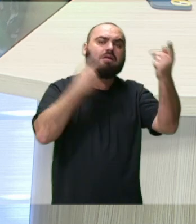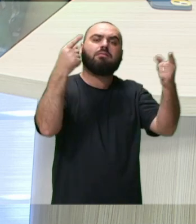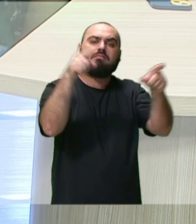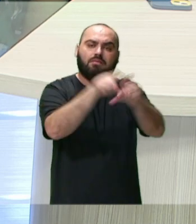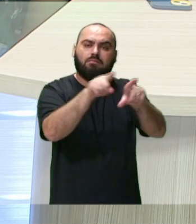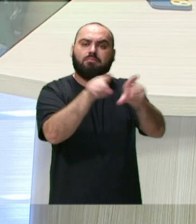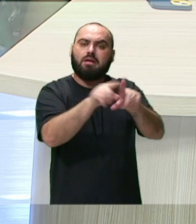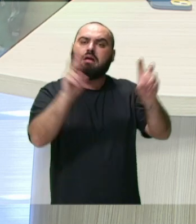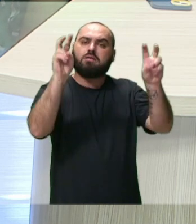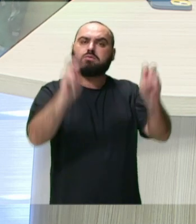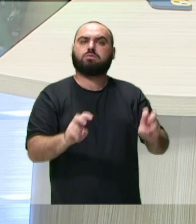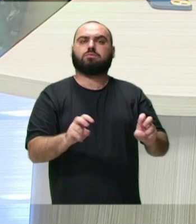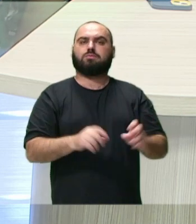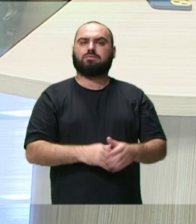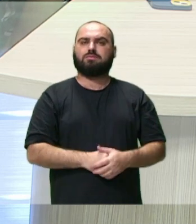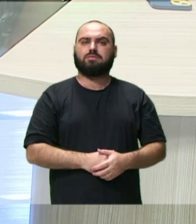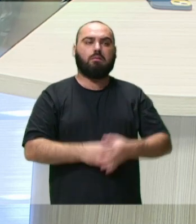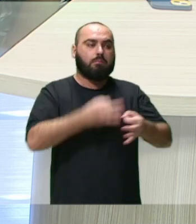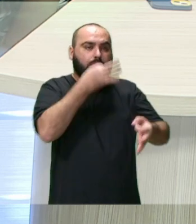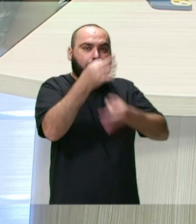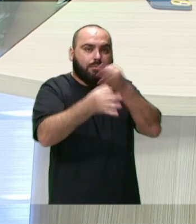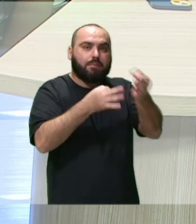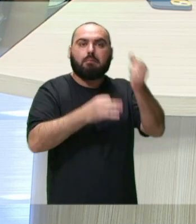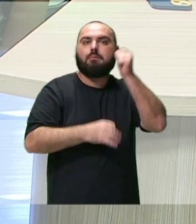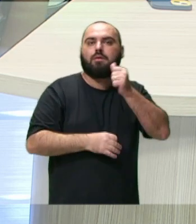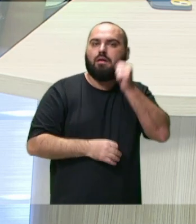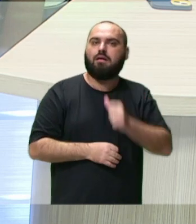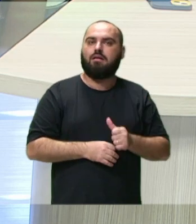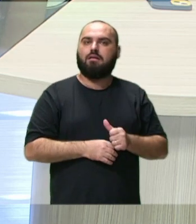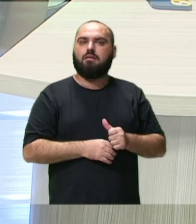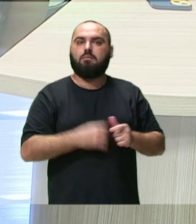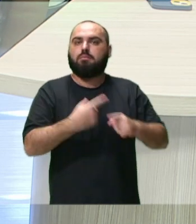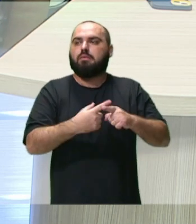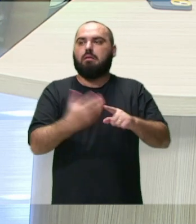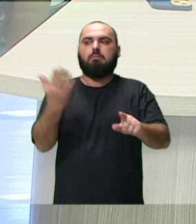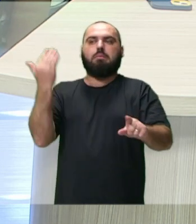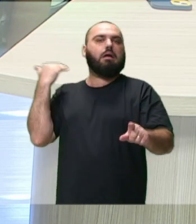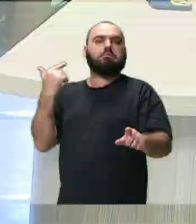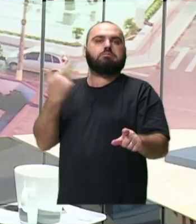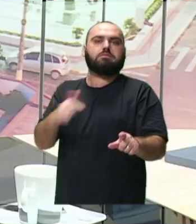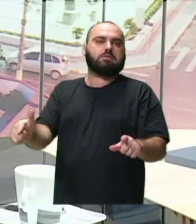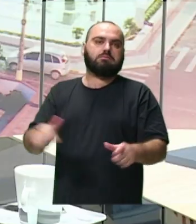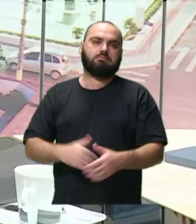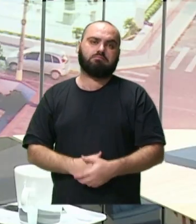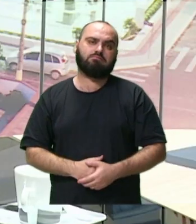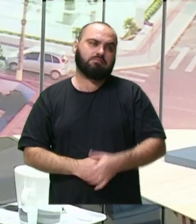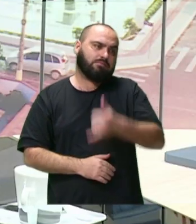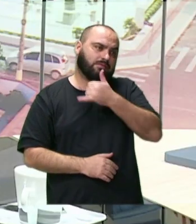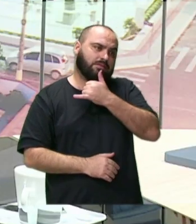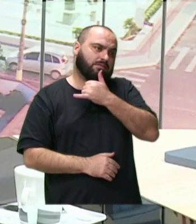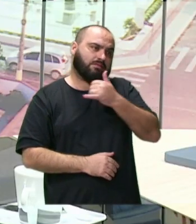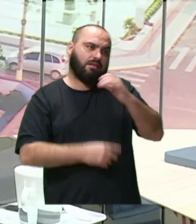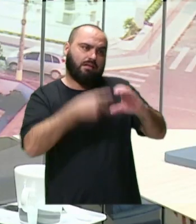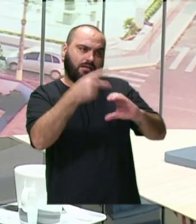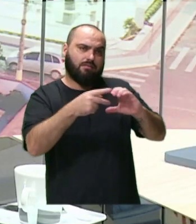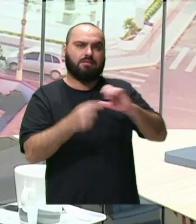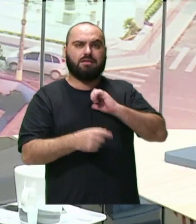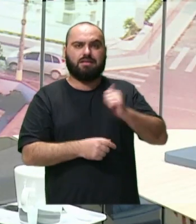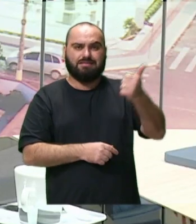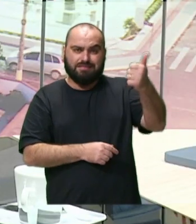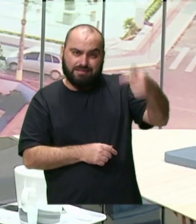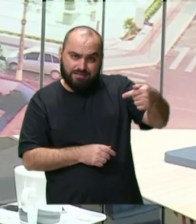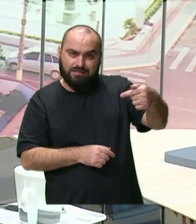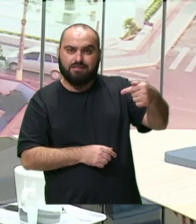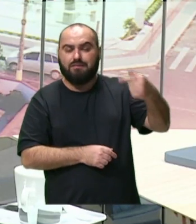dar opiniões femininas sobre assuntos que antes não haviam. É um pecado, a nossa Câmara tem 17 vereadores,